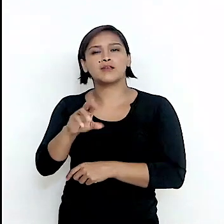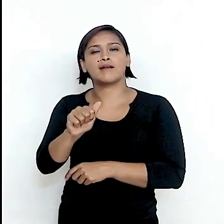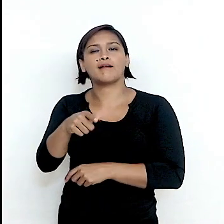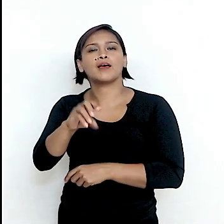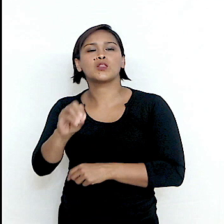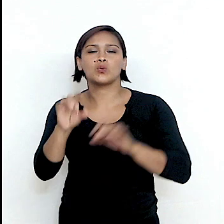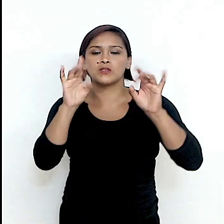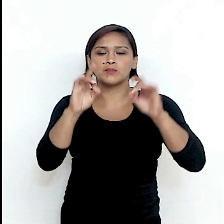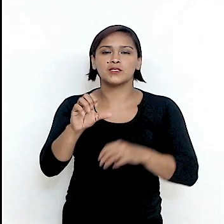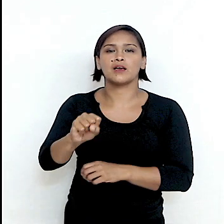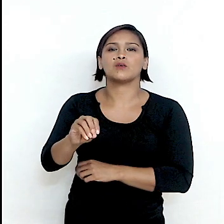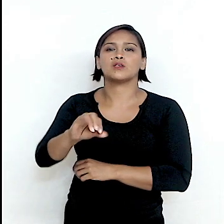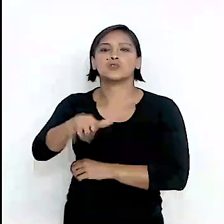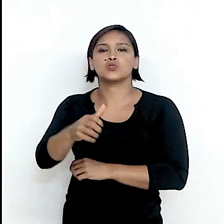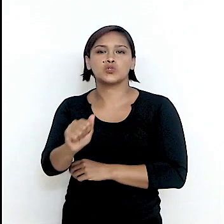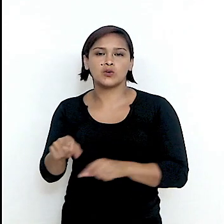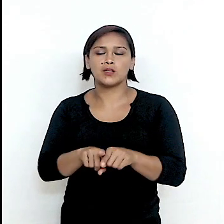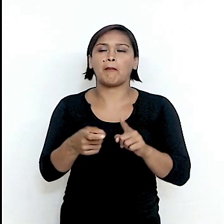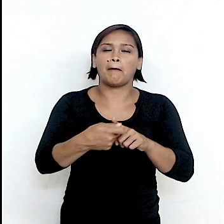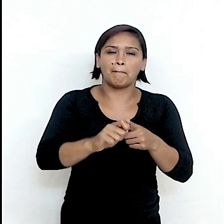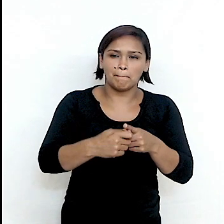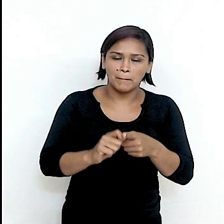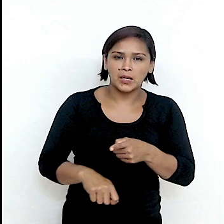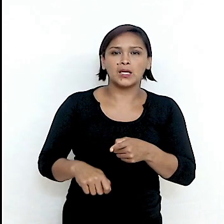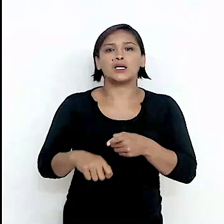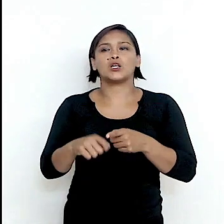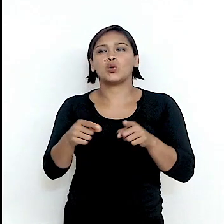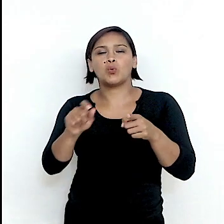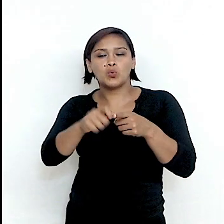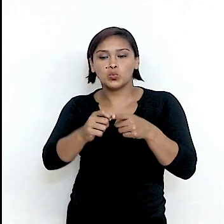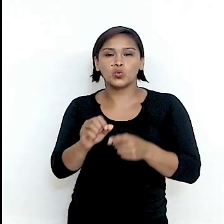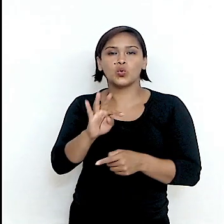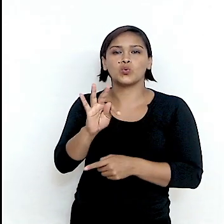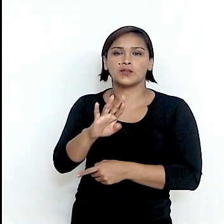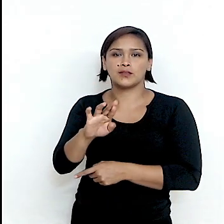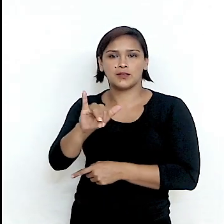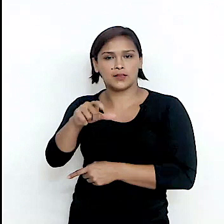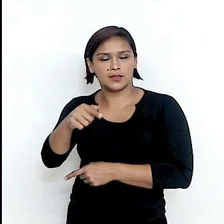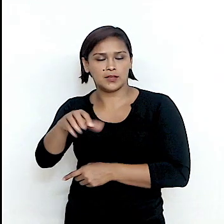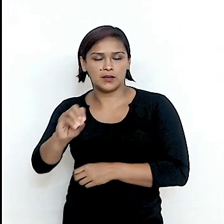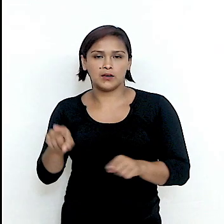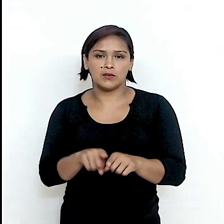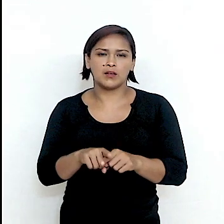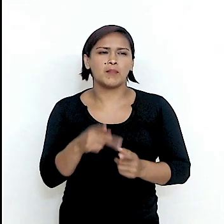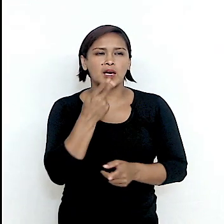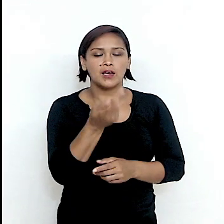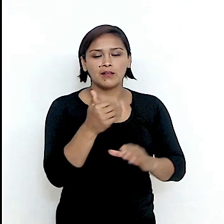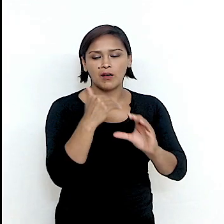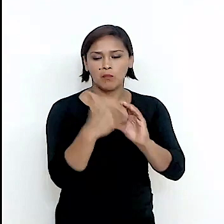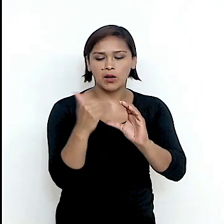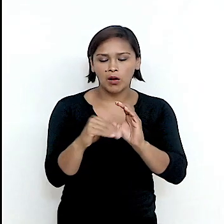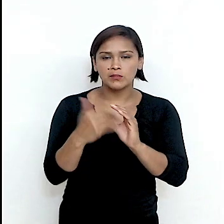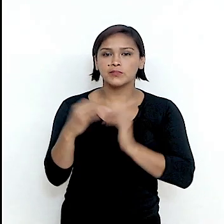especial da soja mas também milho trigo é que foi que deu uma contribuição